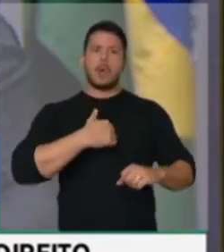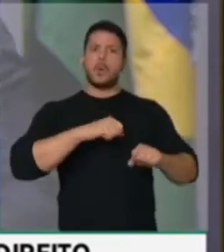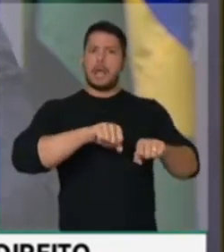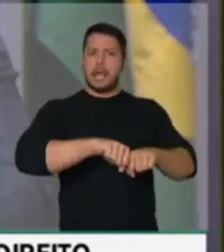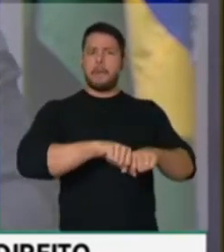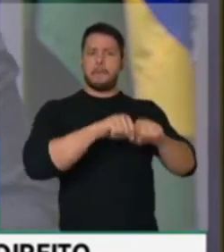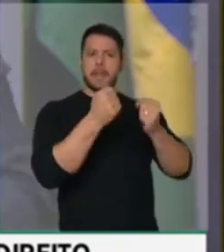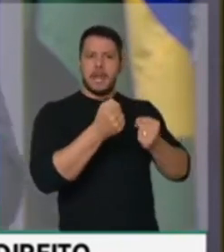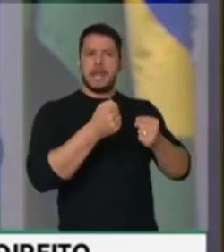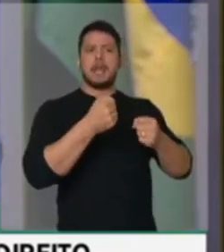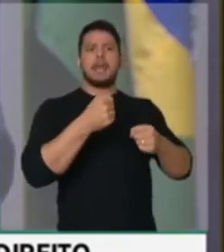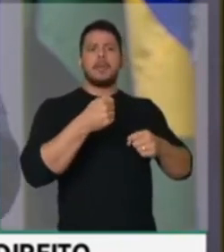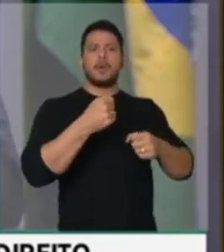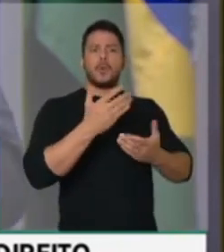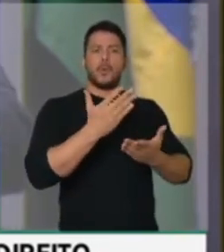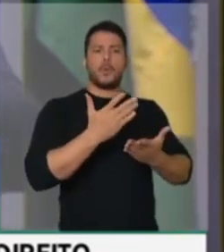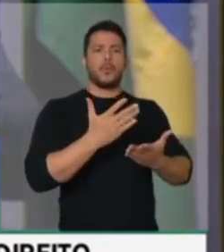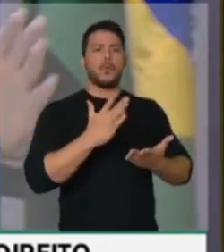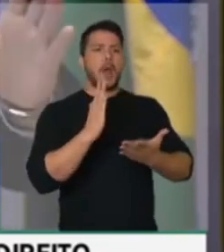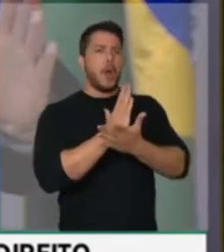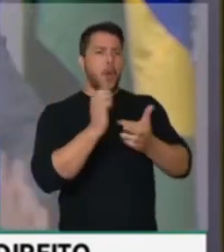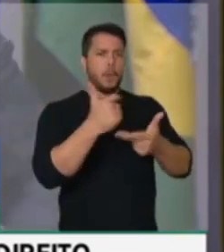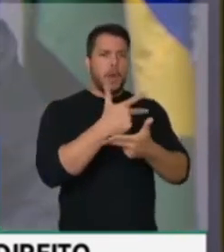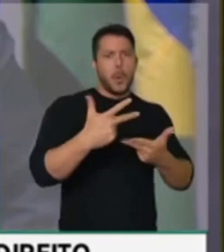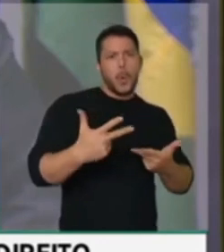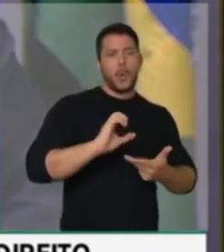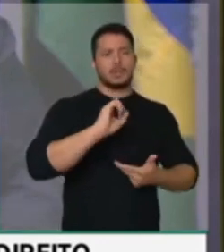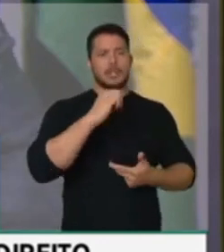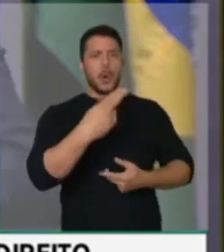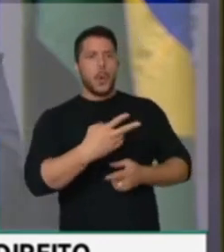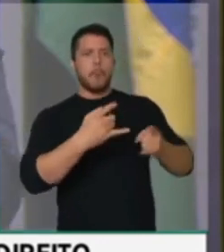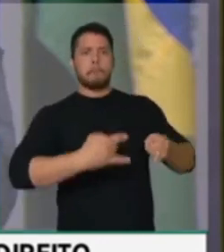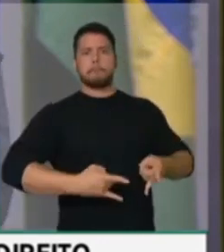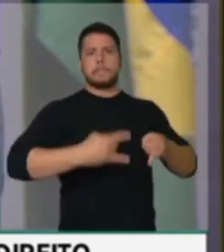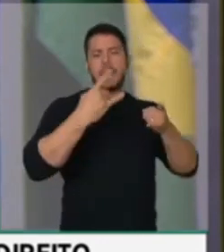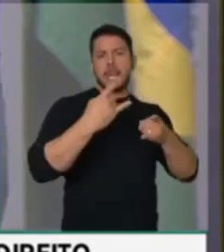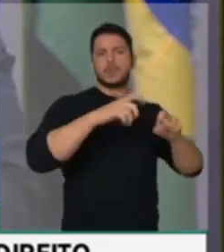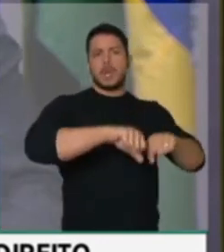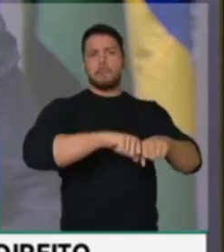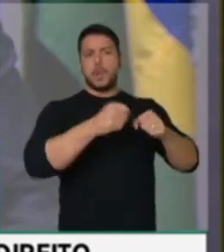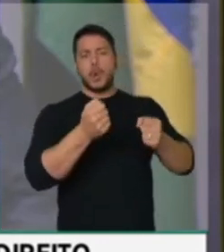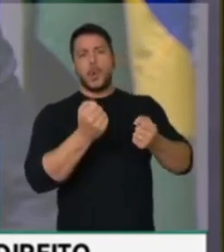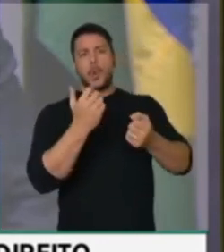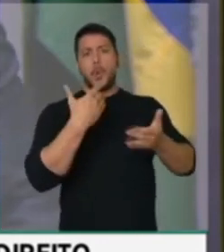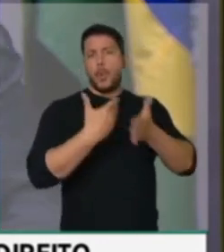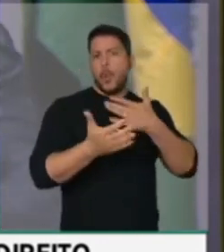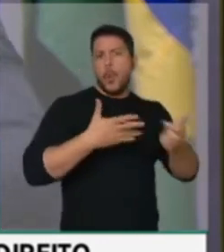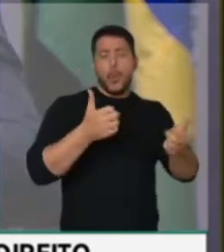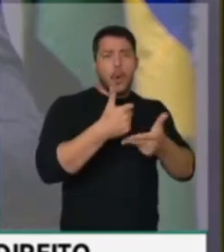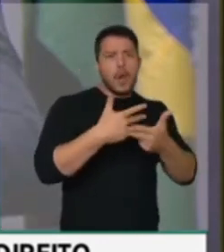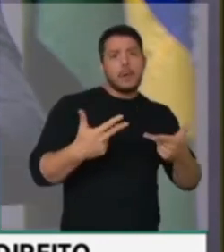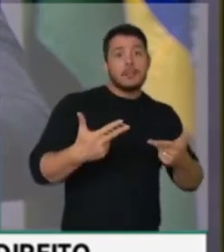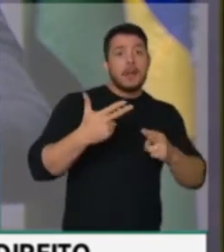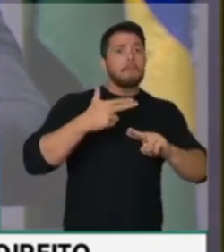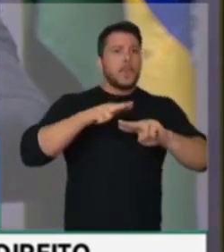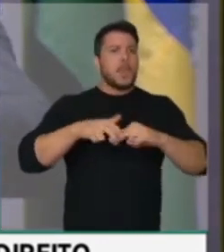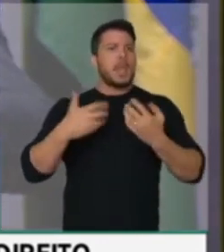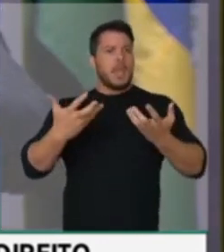de comunicação ao público, ou um estabelecimento, ou instalações, ou serviços destinados à defesa nacional, porque quer